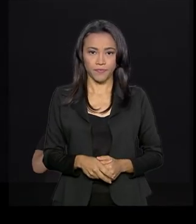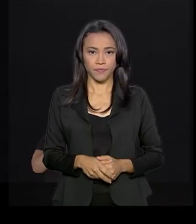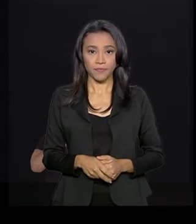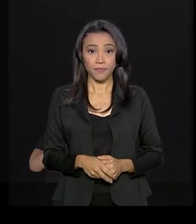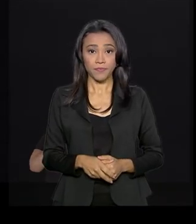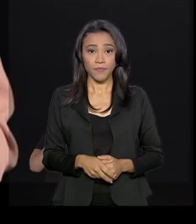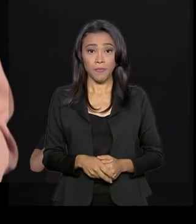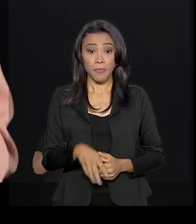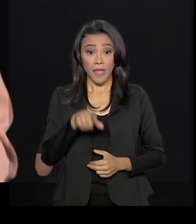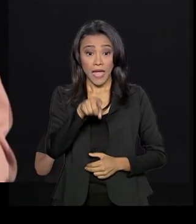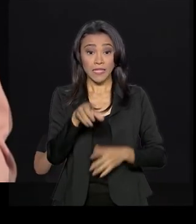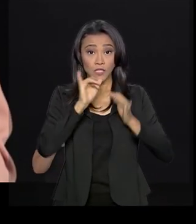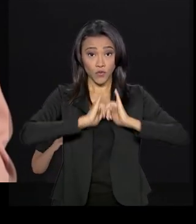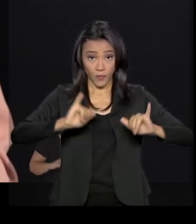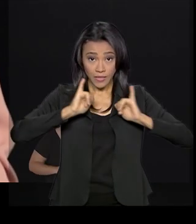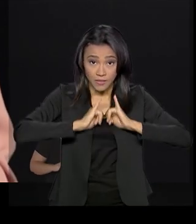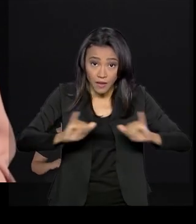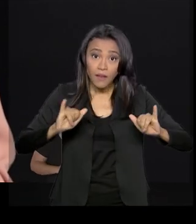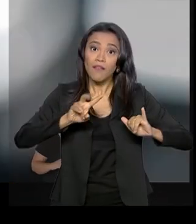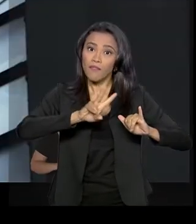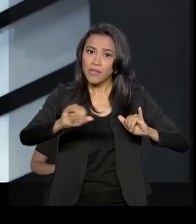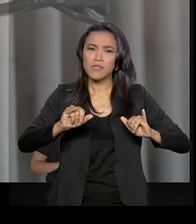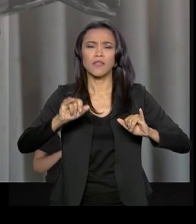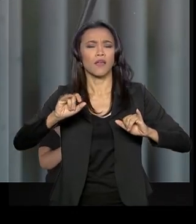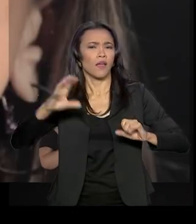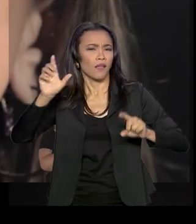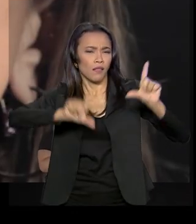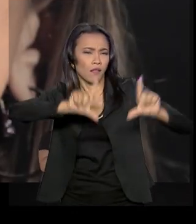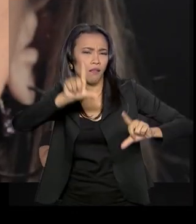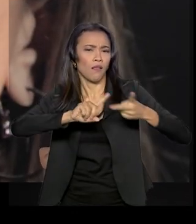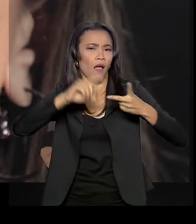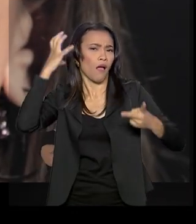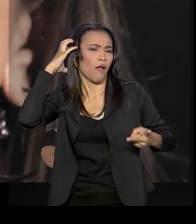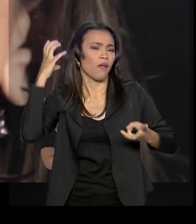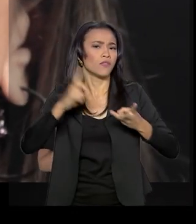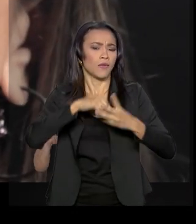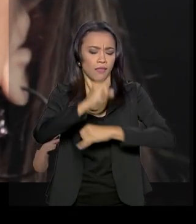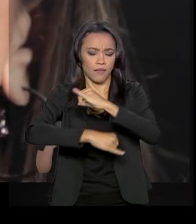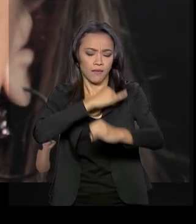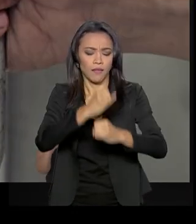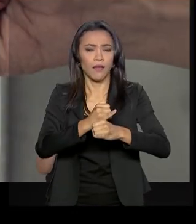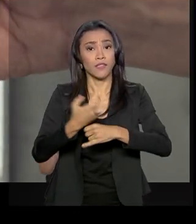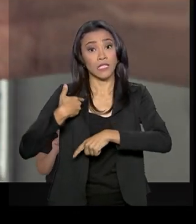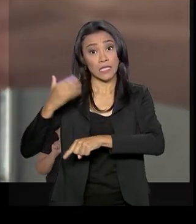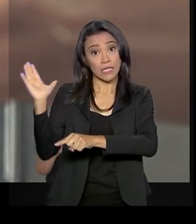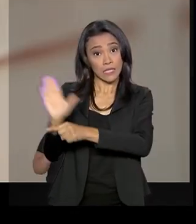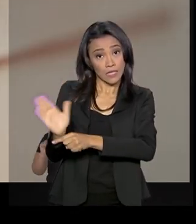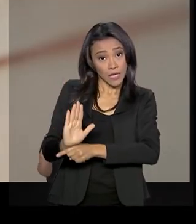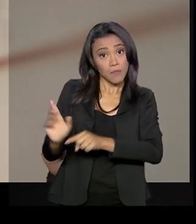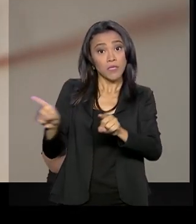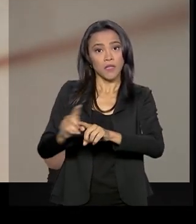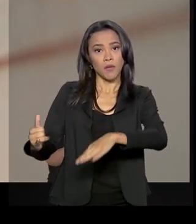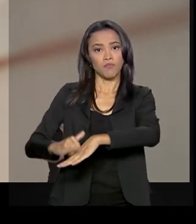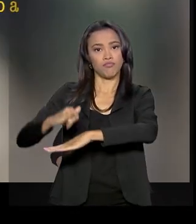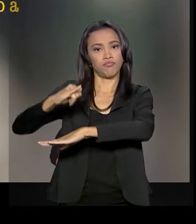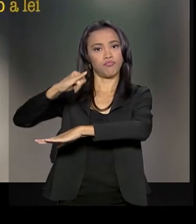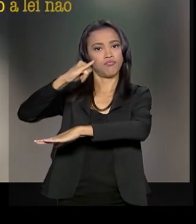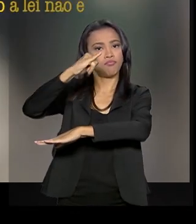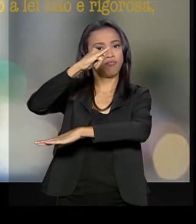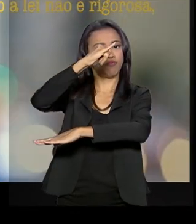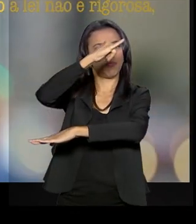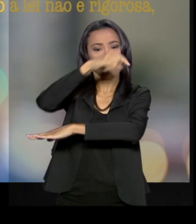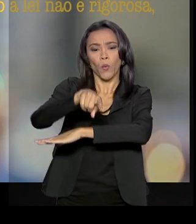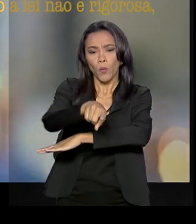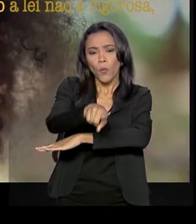A campanha vai ser veiculada no rádio, na TV, internet, nos cinemas e em aeroportos. Ela